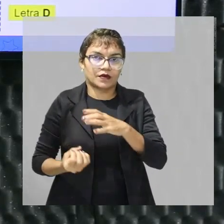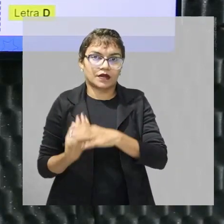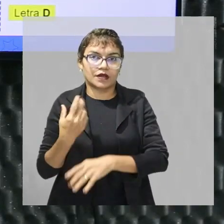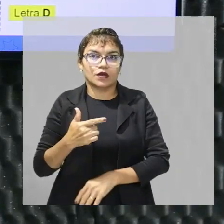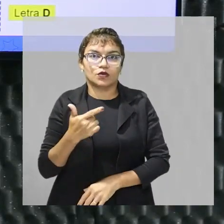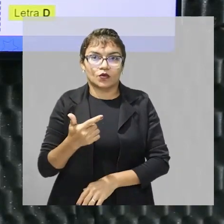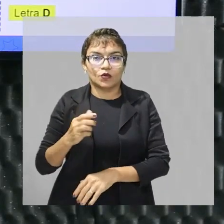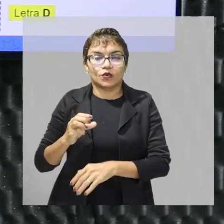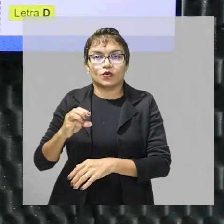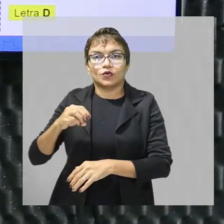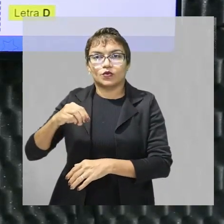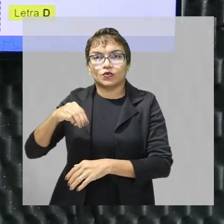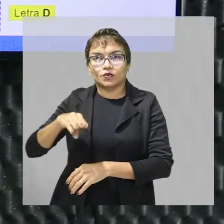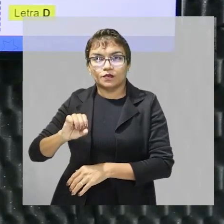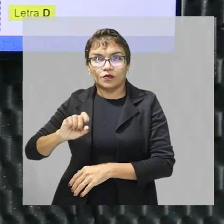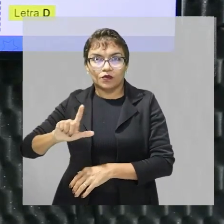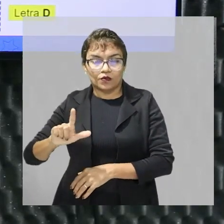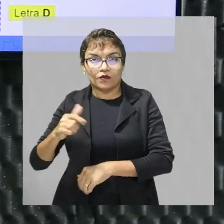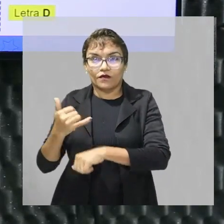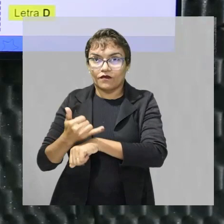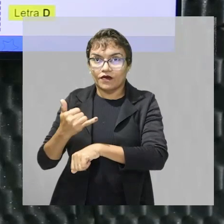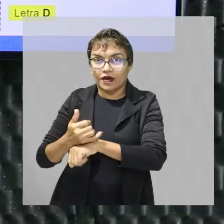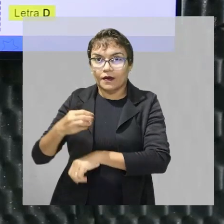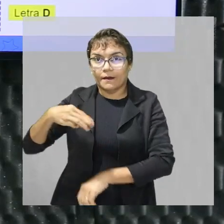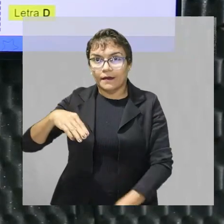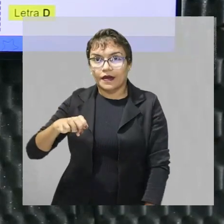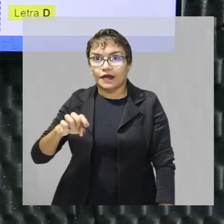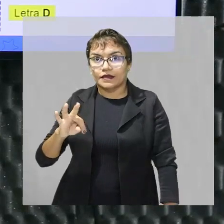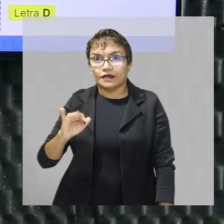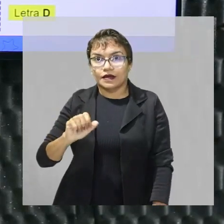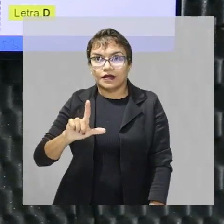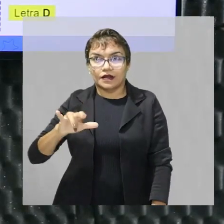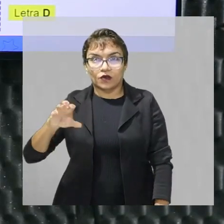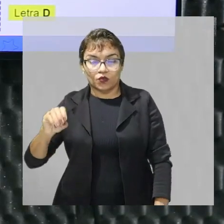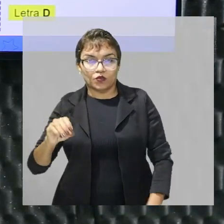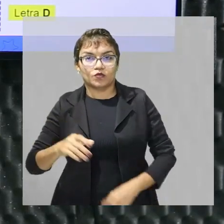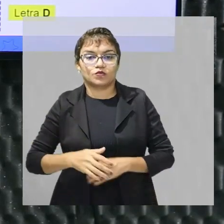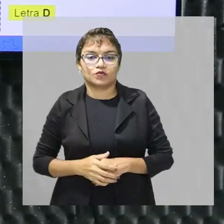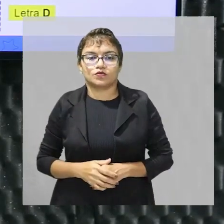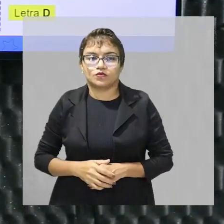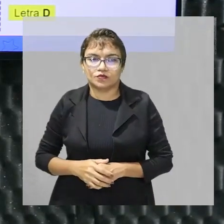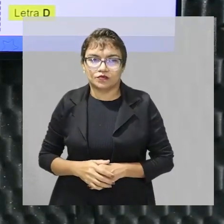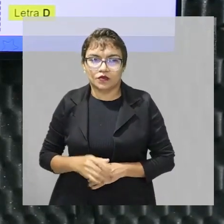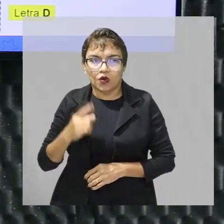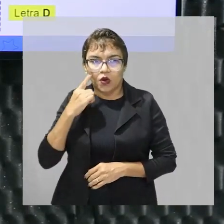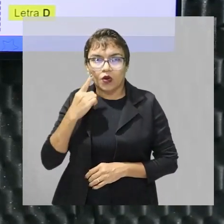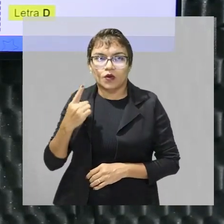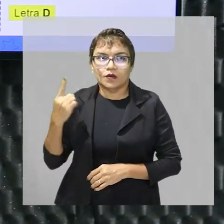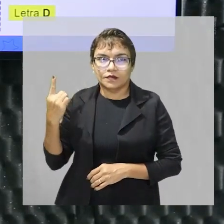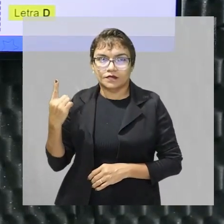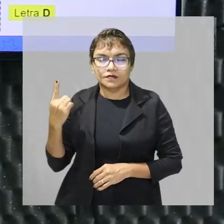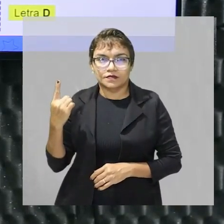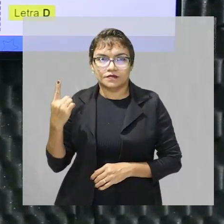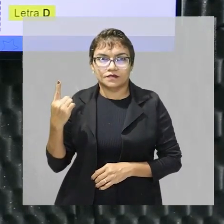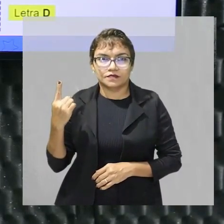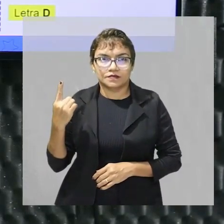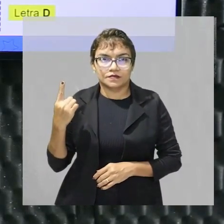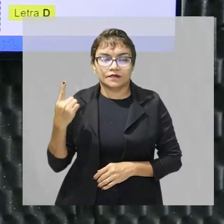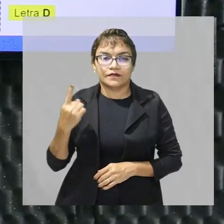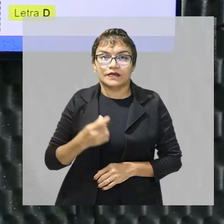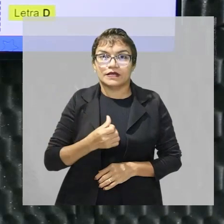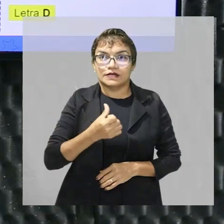mols de ferro metálico. 1 mol do minério de ferro, do Fe2O3, 160, nós